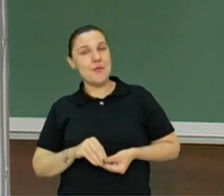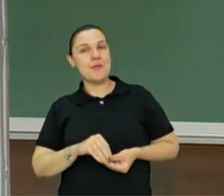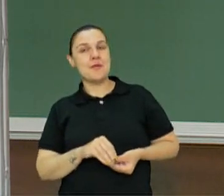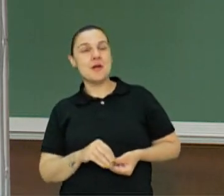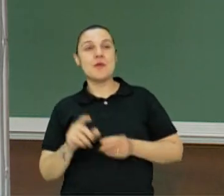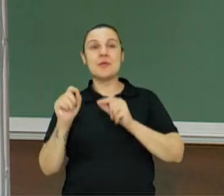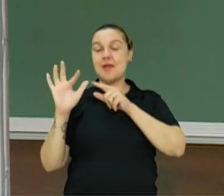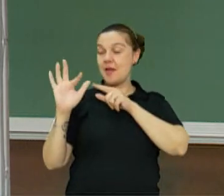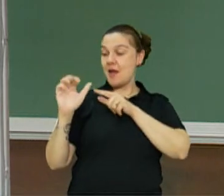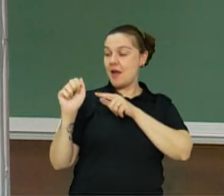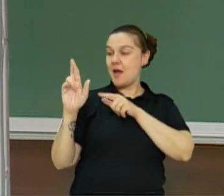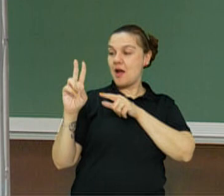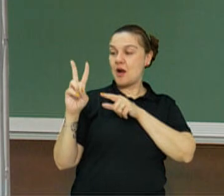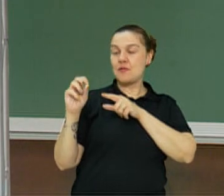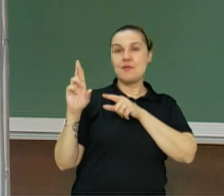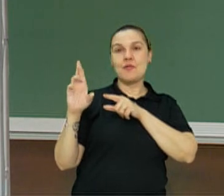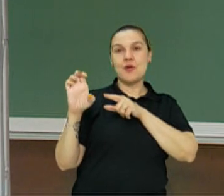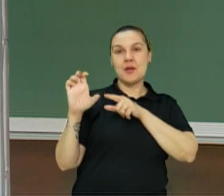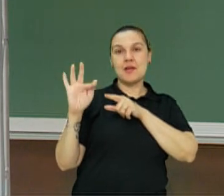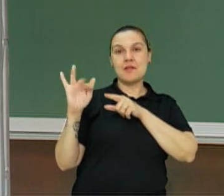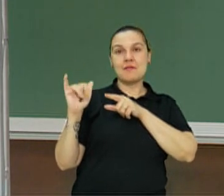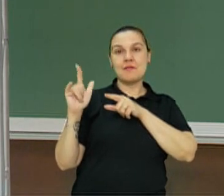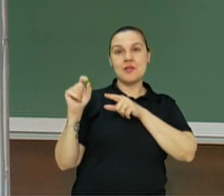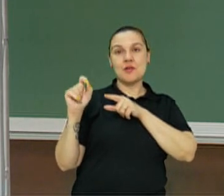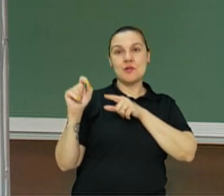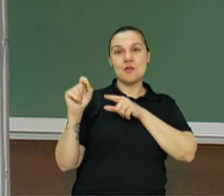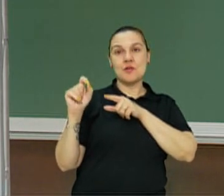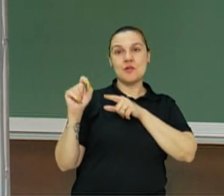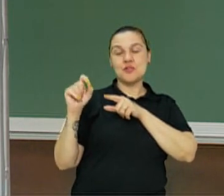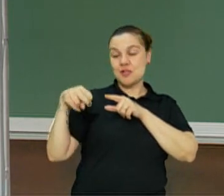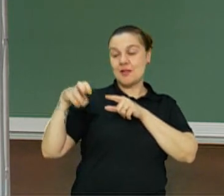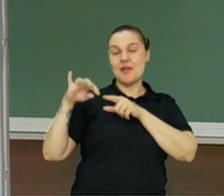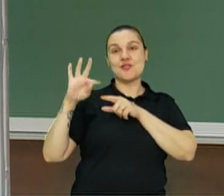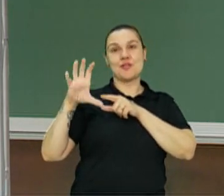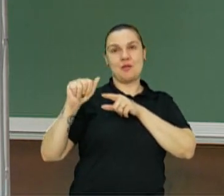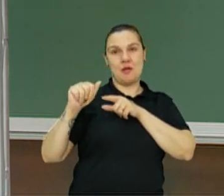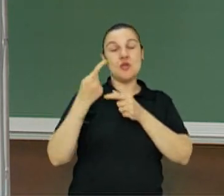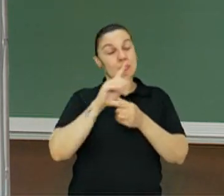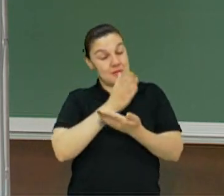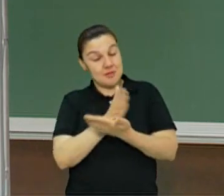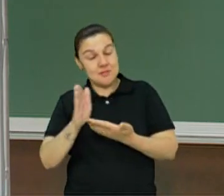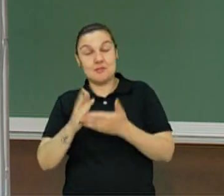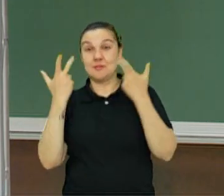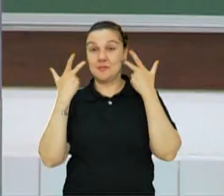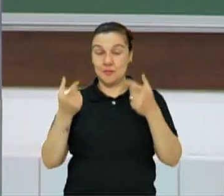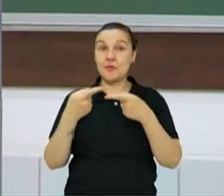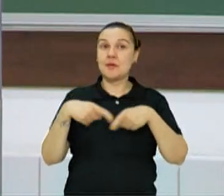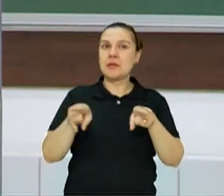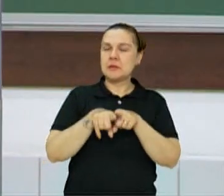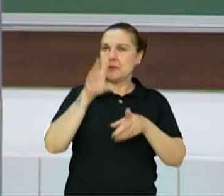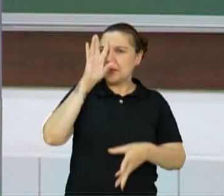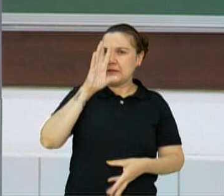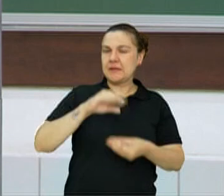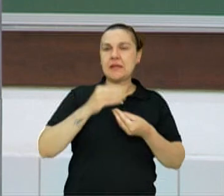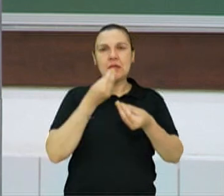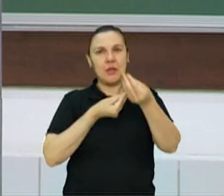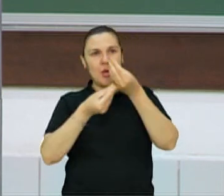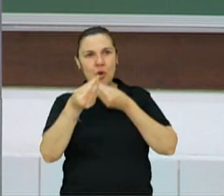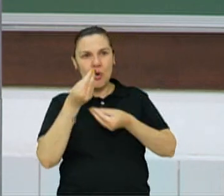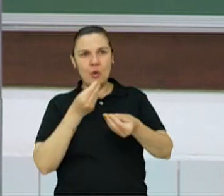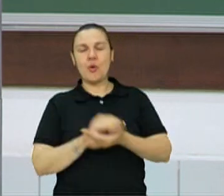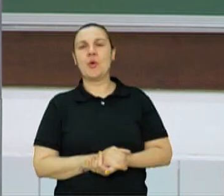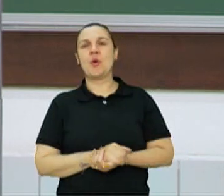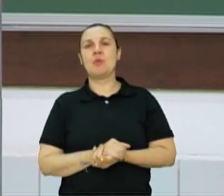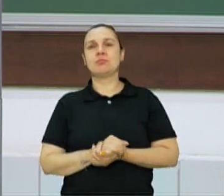árvores filogenéticas, sobre o aspecto da teoria da seleção natural. E também entender como que